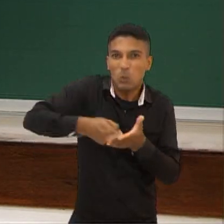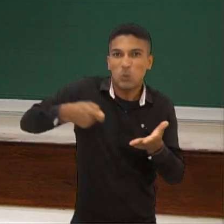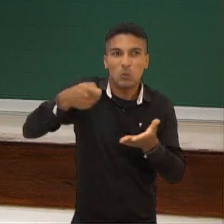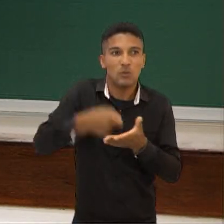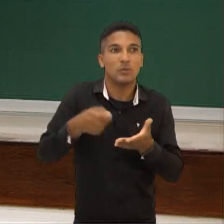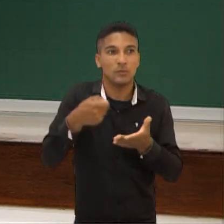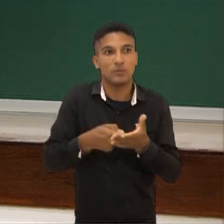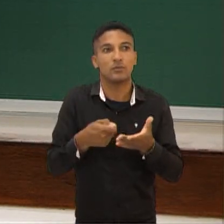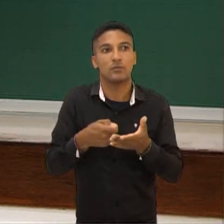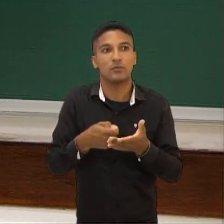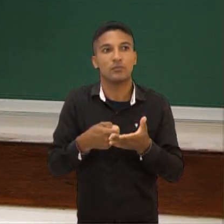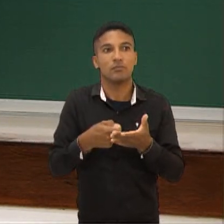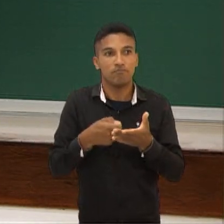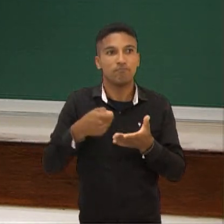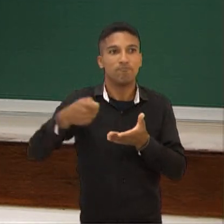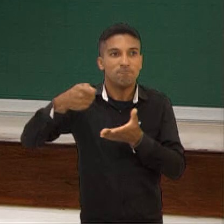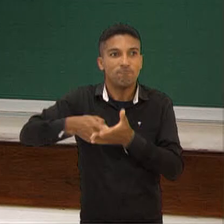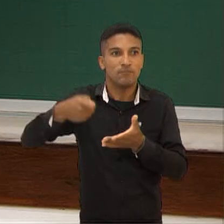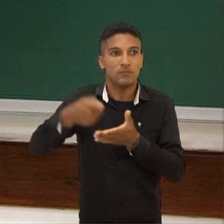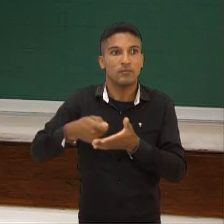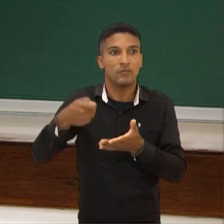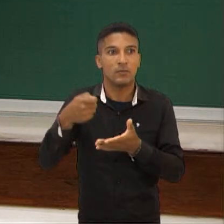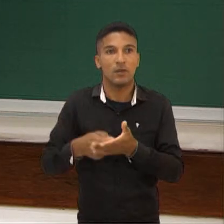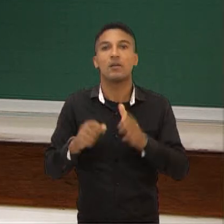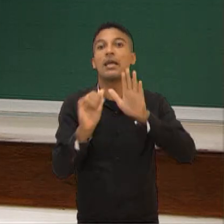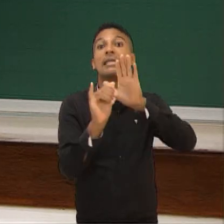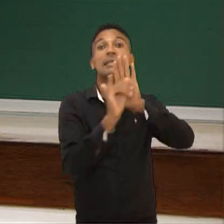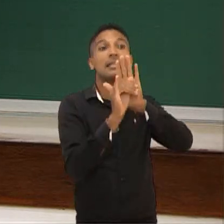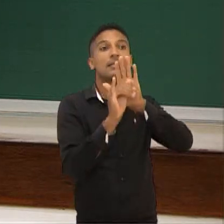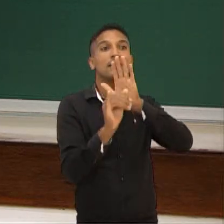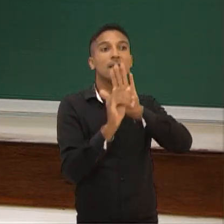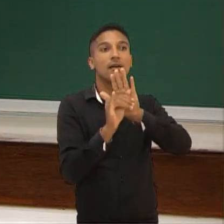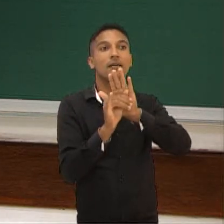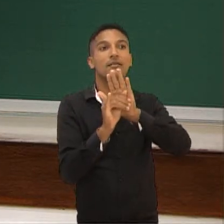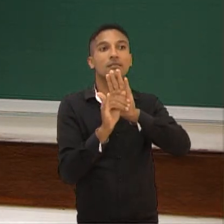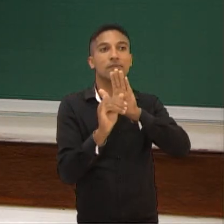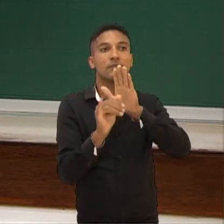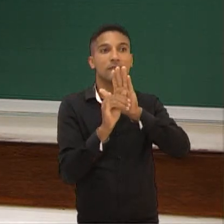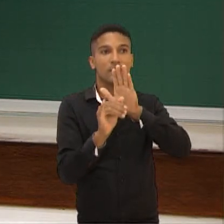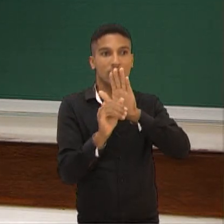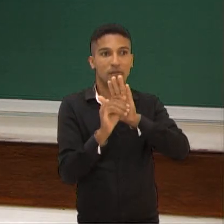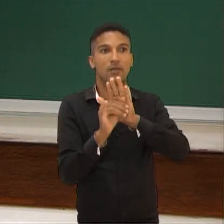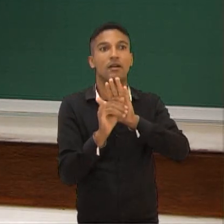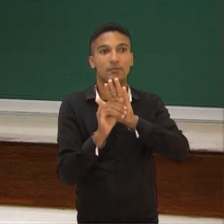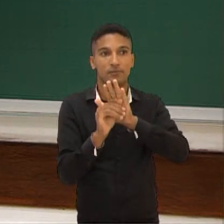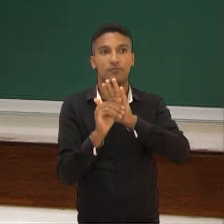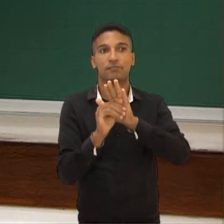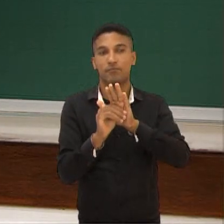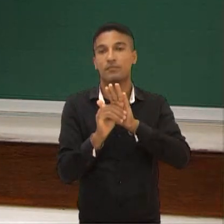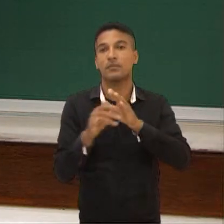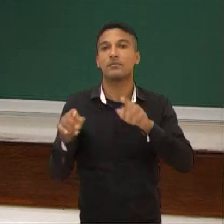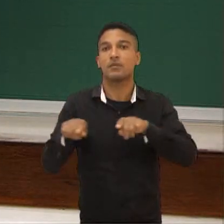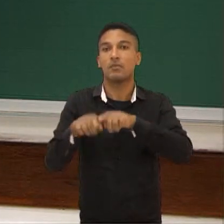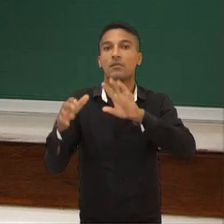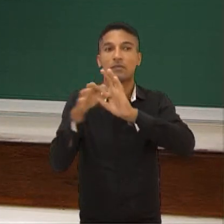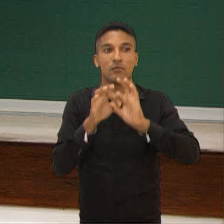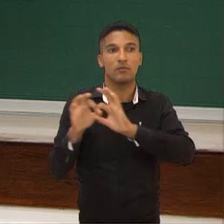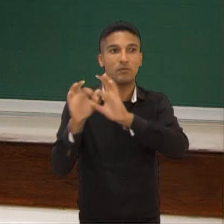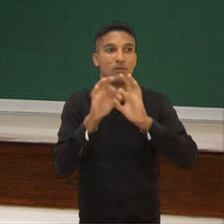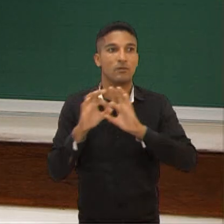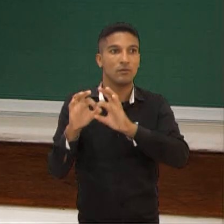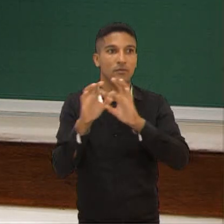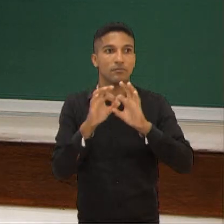lema o passado de los pueblos. Não, o lema são a igualdade, a prosperidade e o respeito. Por isso que elas